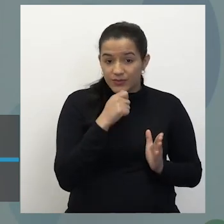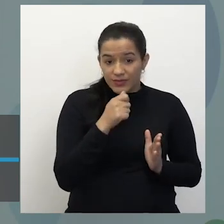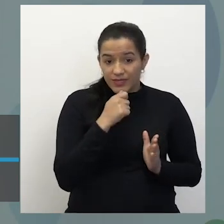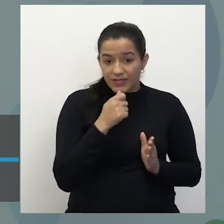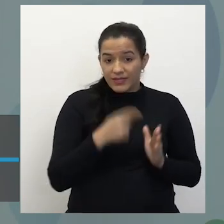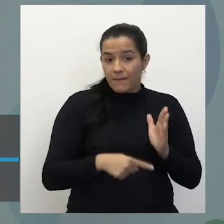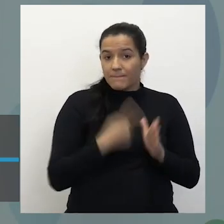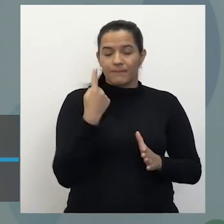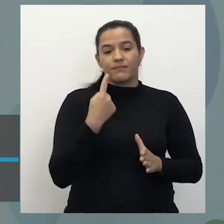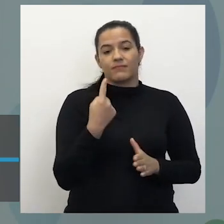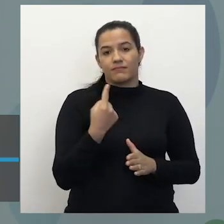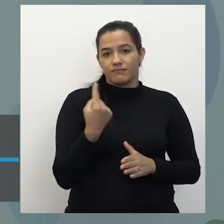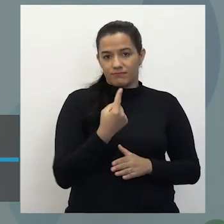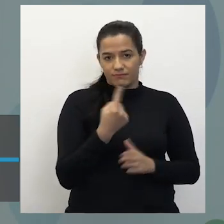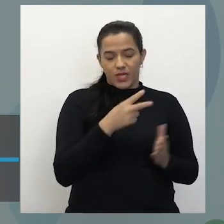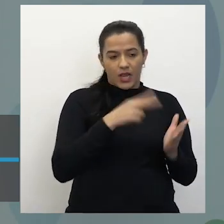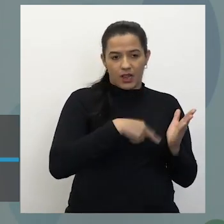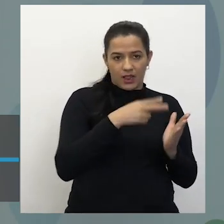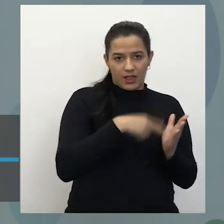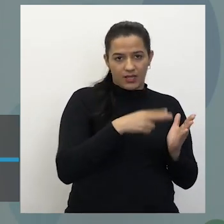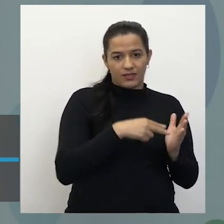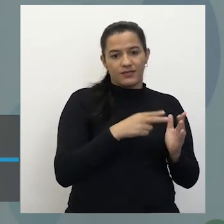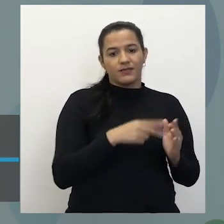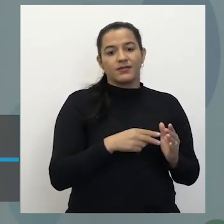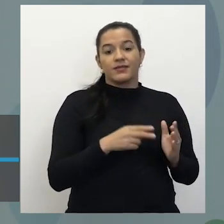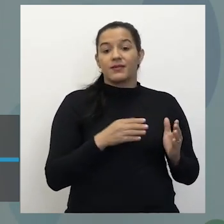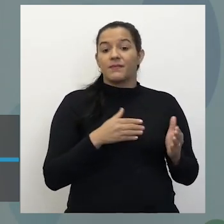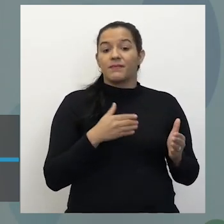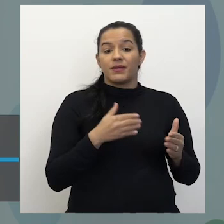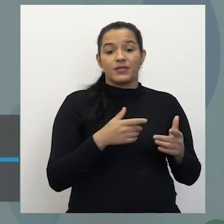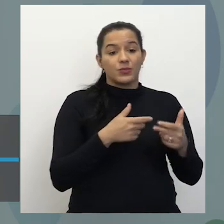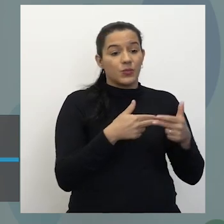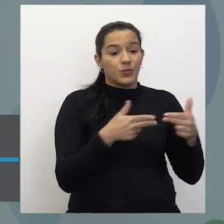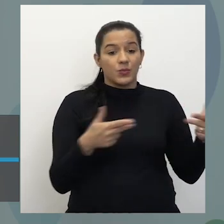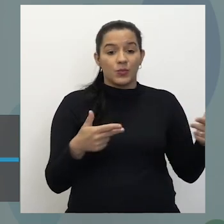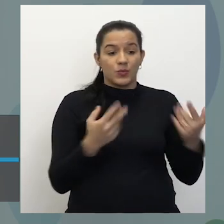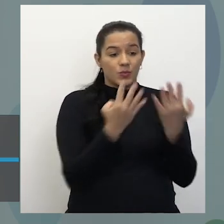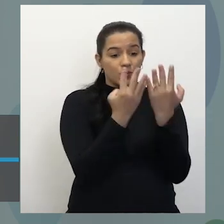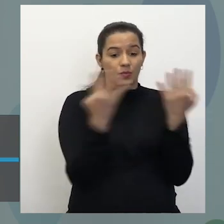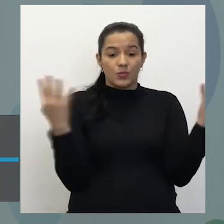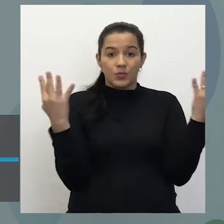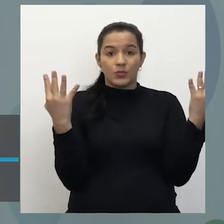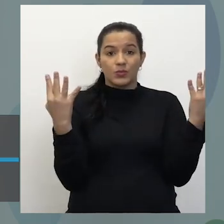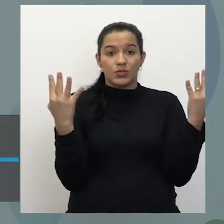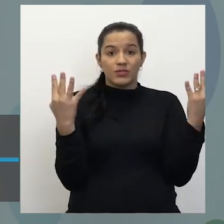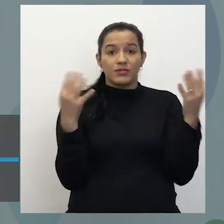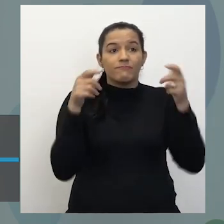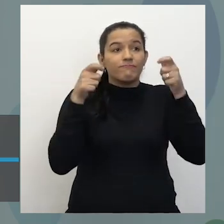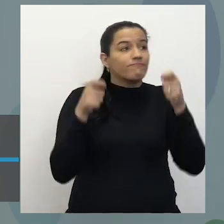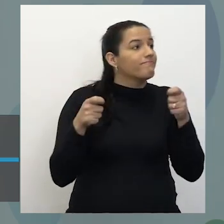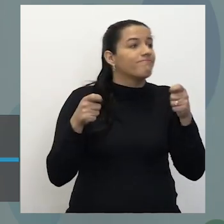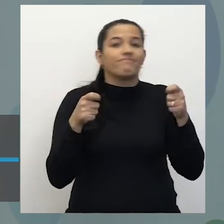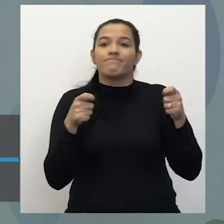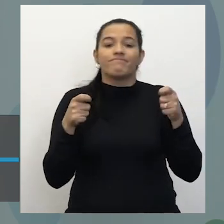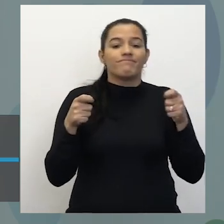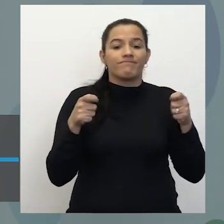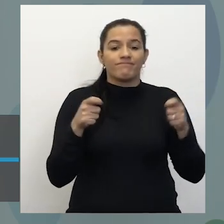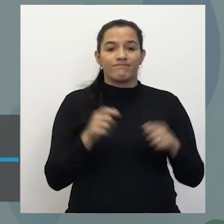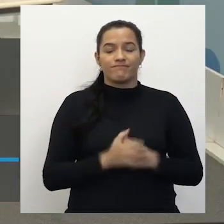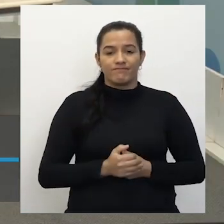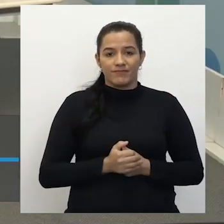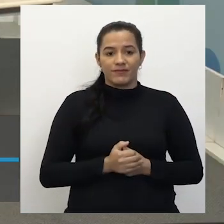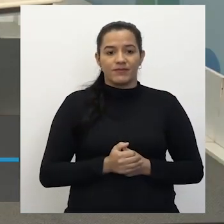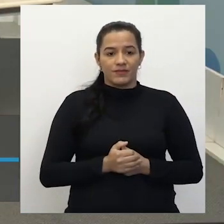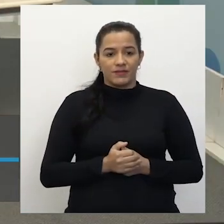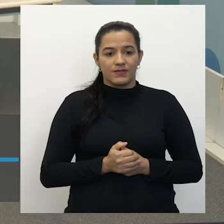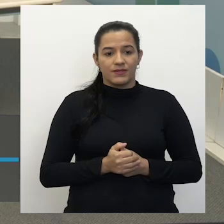primeiro, porque vai levando de um jeito que no final parece uma cerca ali e você fica horrorizado com aquela cerca, né? Mas foi mais ou menos o que